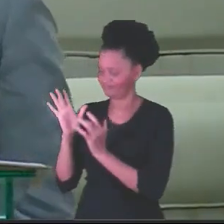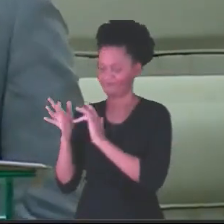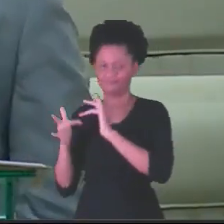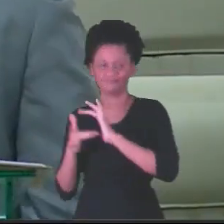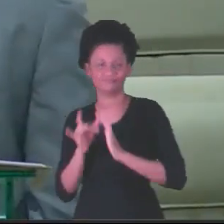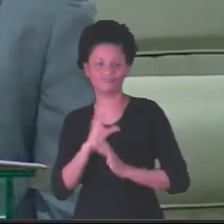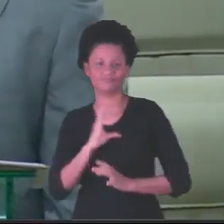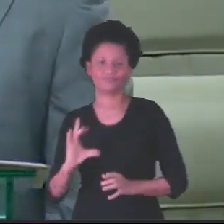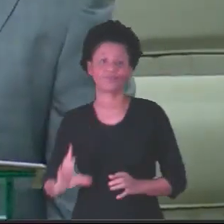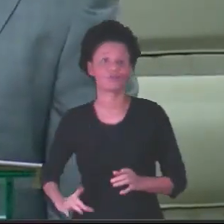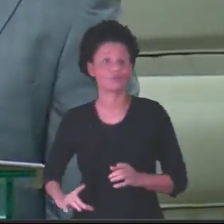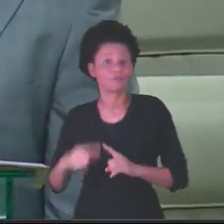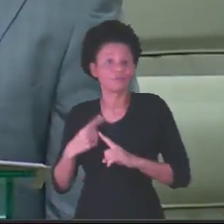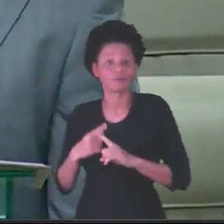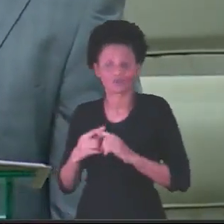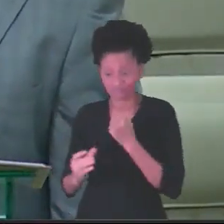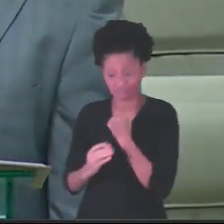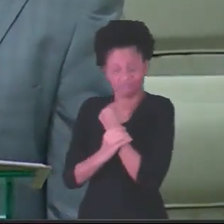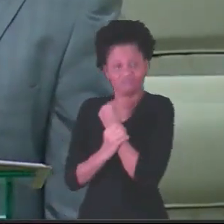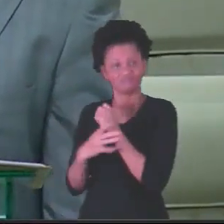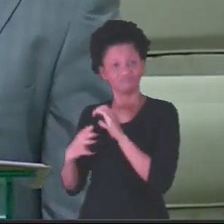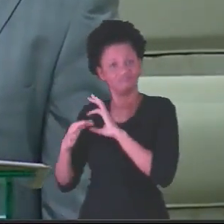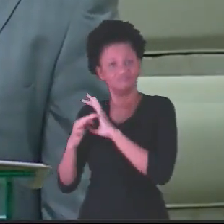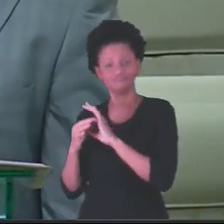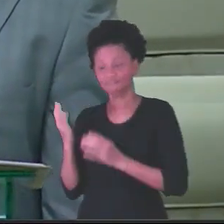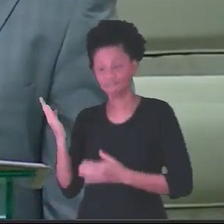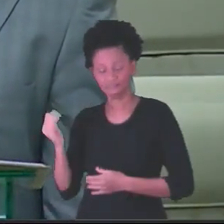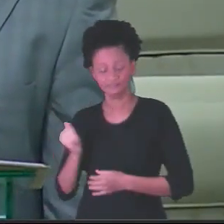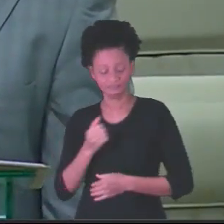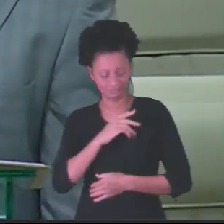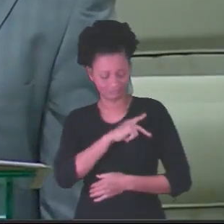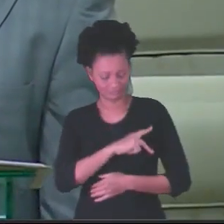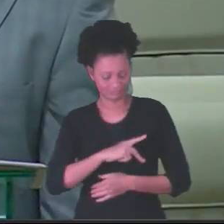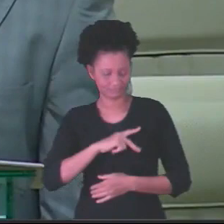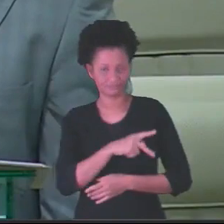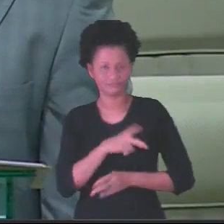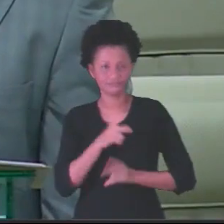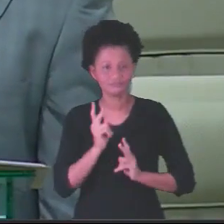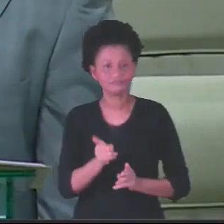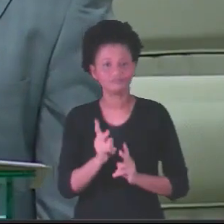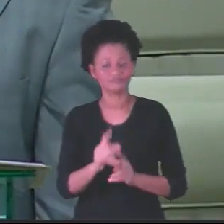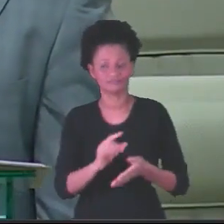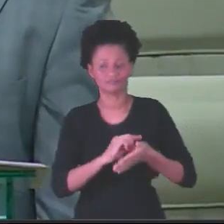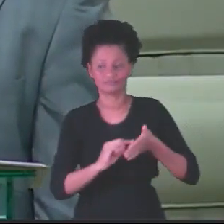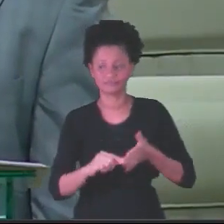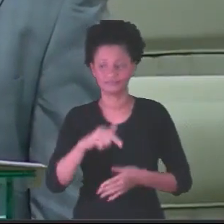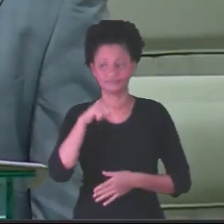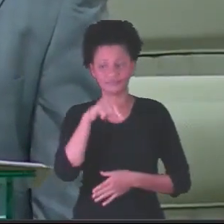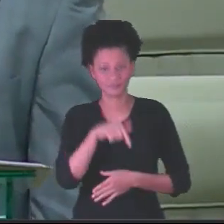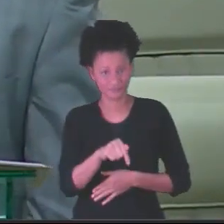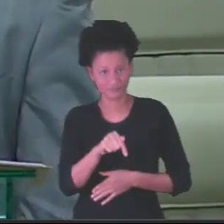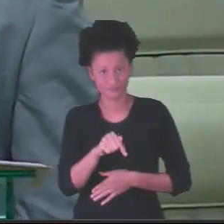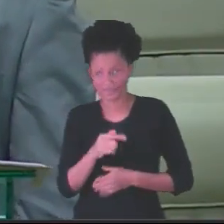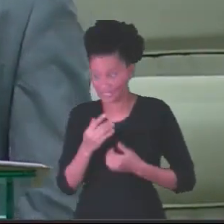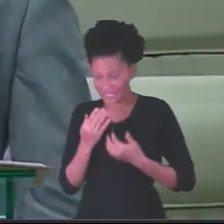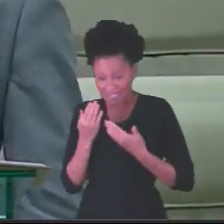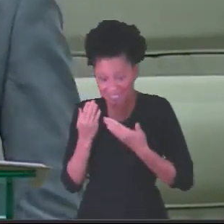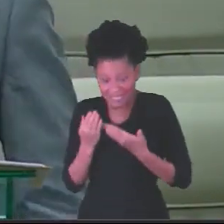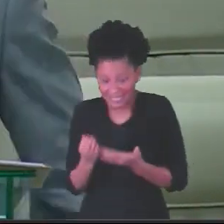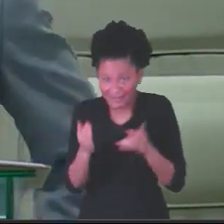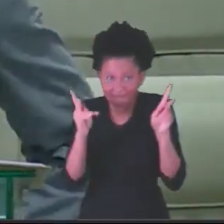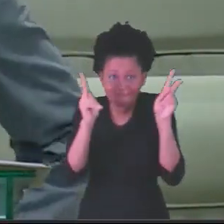nele e aí paulo continua no versículo 7 diz que esta paz que